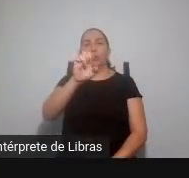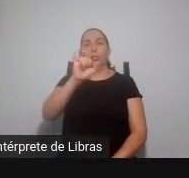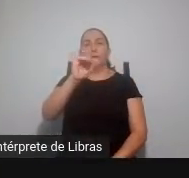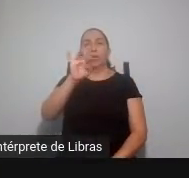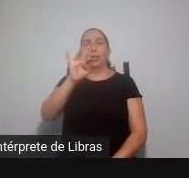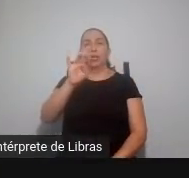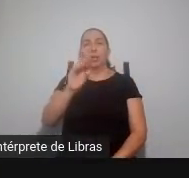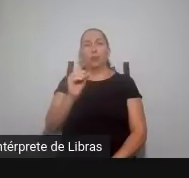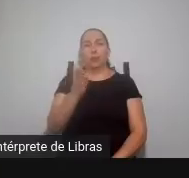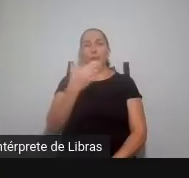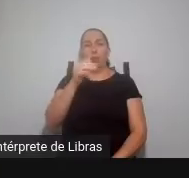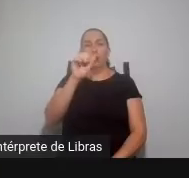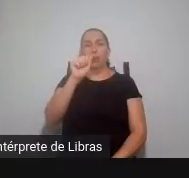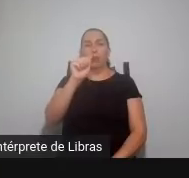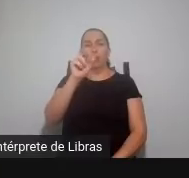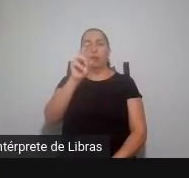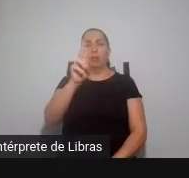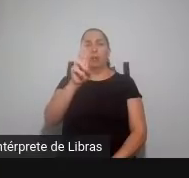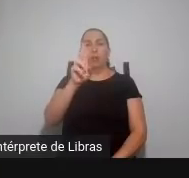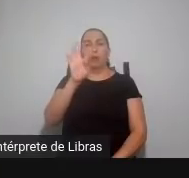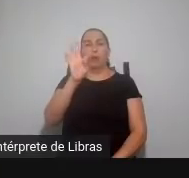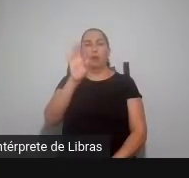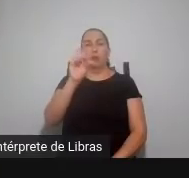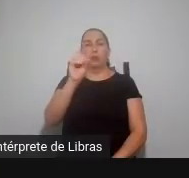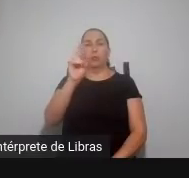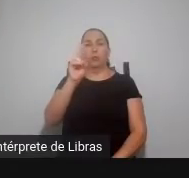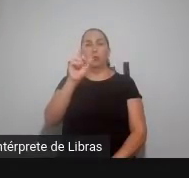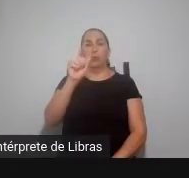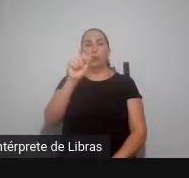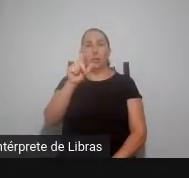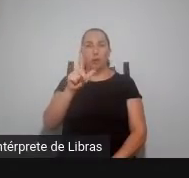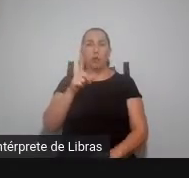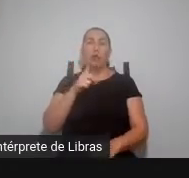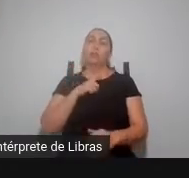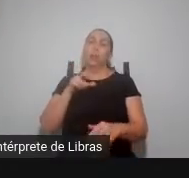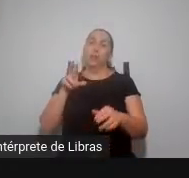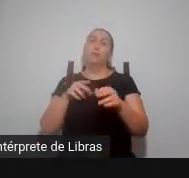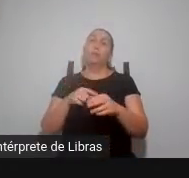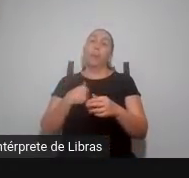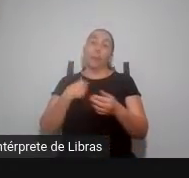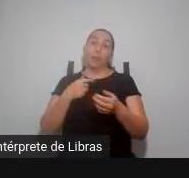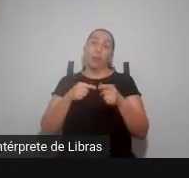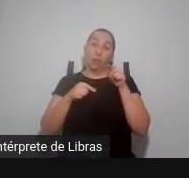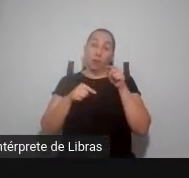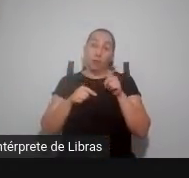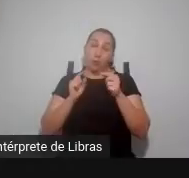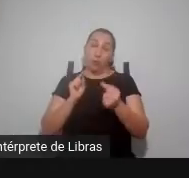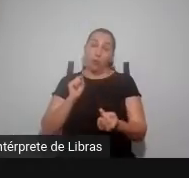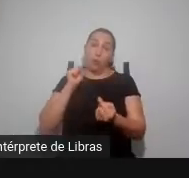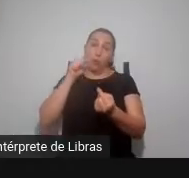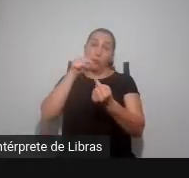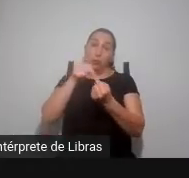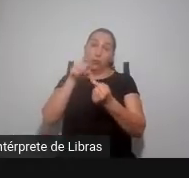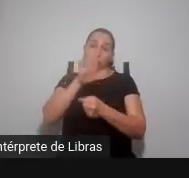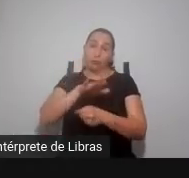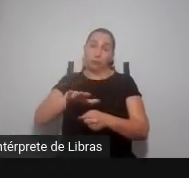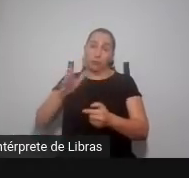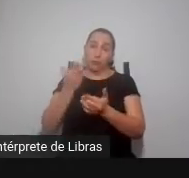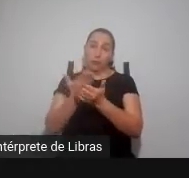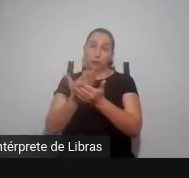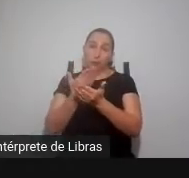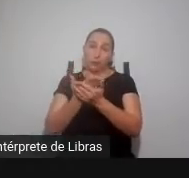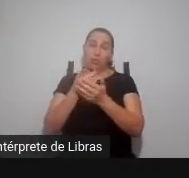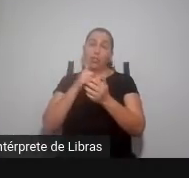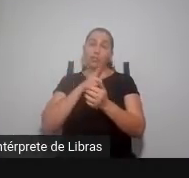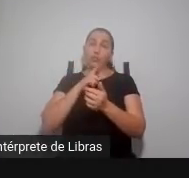de alguma maneira propagar. No caso dela, não é isso, Doc? Os meninos tinham um livro, já tinha uma mediação com o livro presente para os